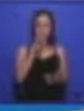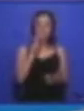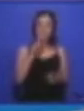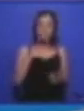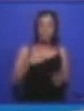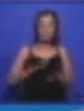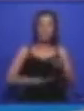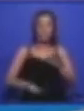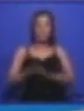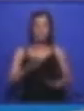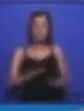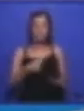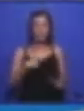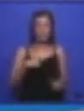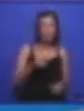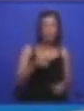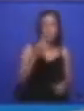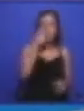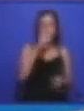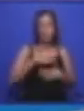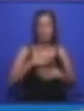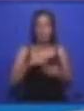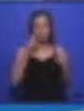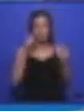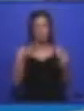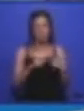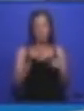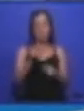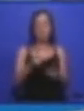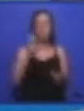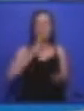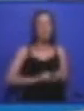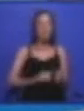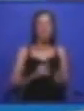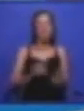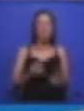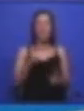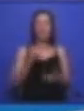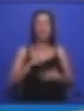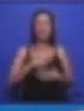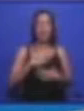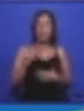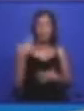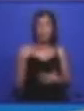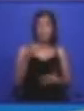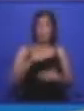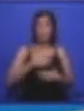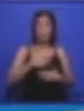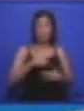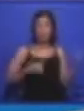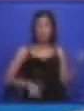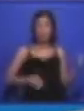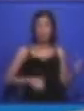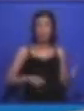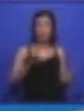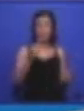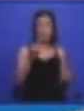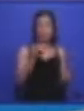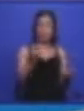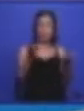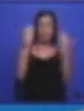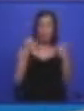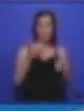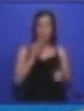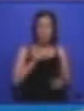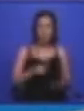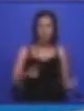coisa reserva. Será que Mas vou. prefere que os amigos venham ter consigo. Isso é Ora, isso, fundamental. E quando me chamam, eu estou nós lá. temos um amigo que é um guitarrista, que é o Júlio Garcia, que eu vou mandar entrar.